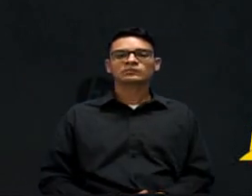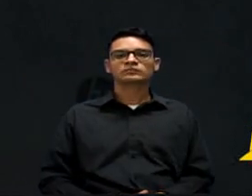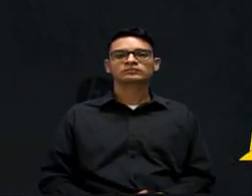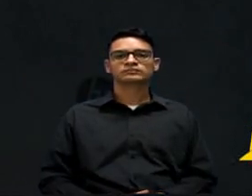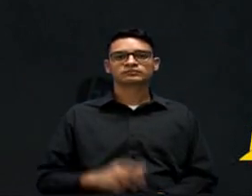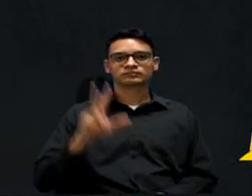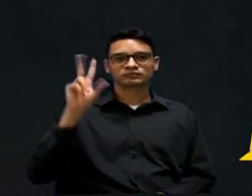Vinícius, no painel.